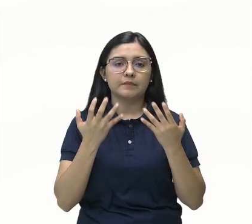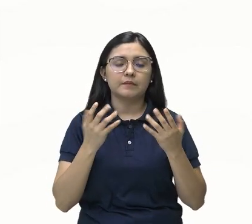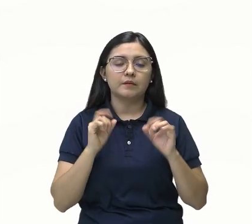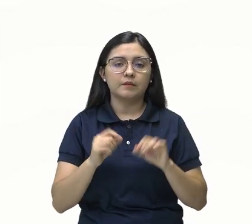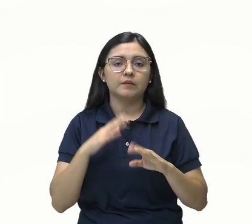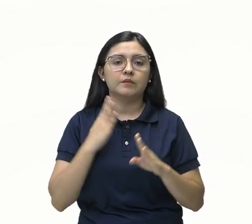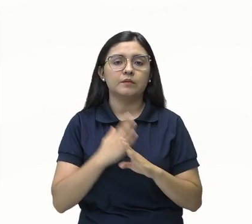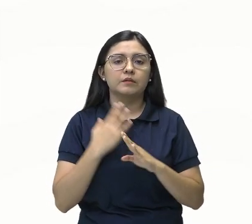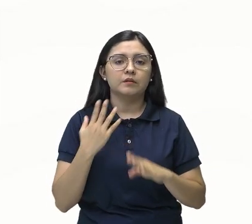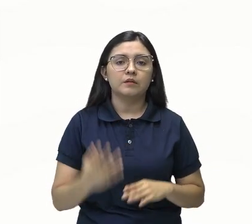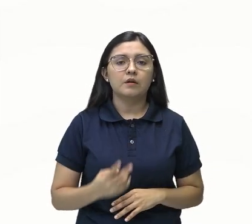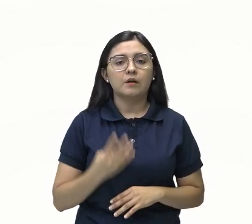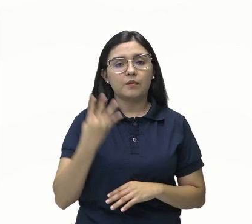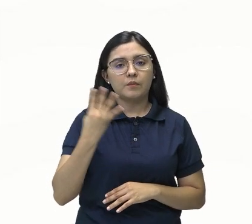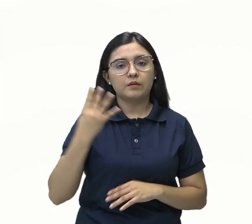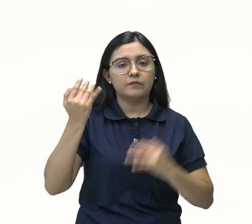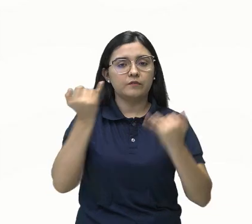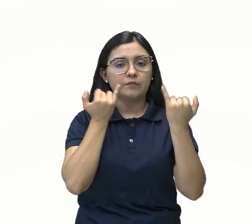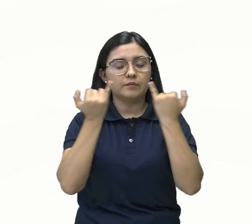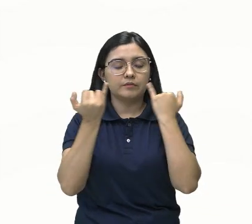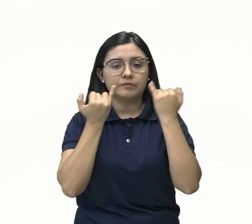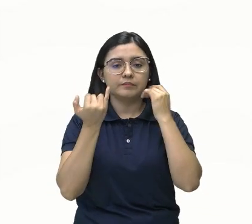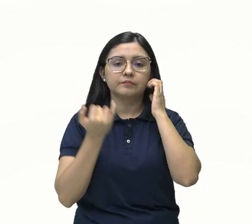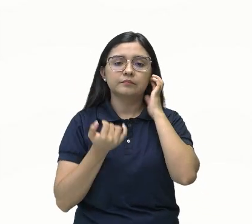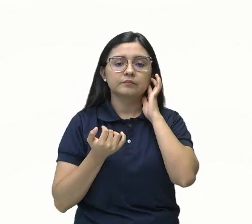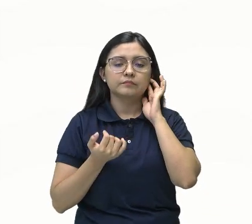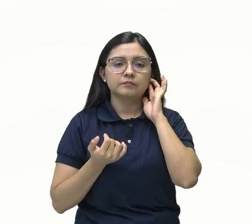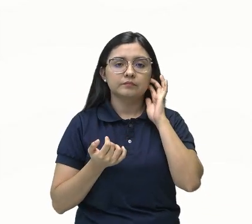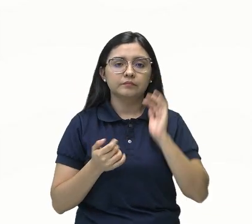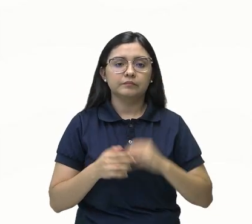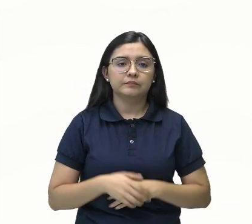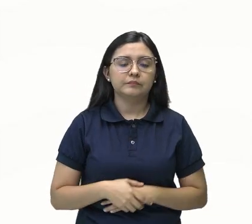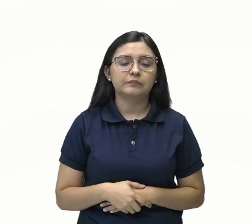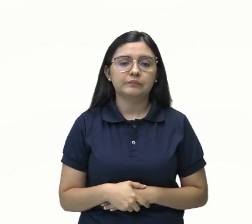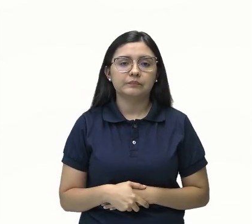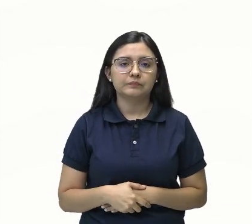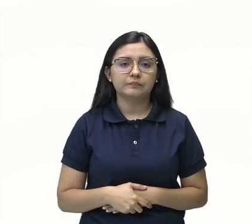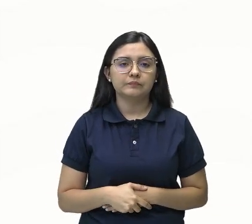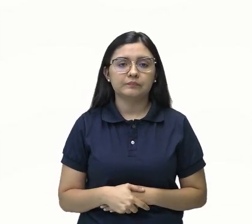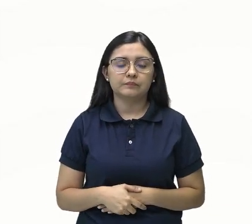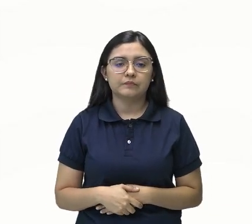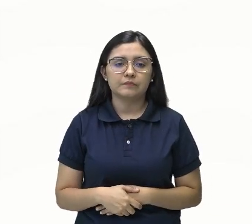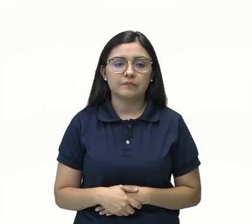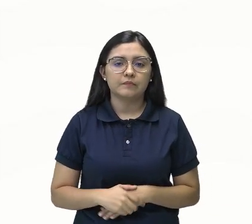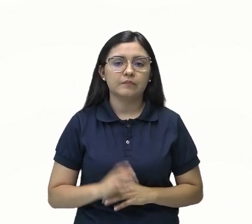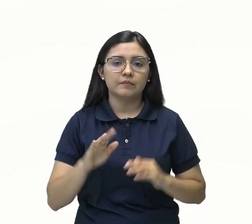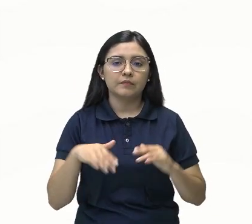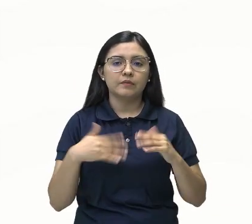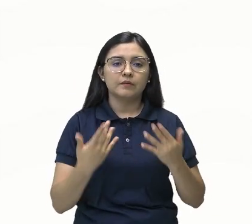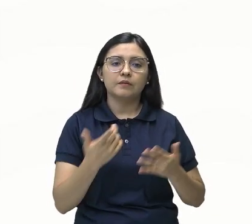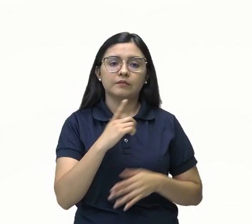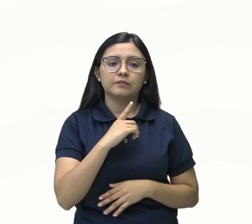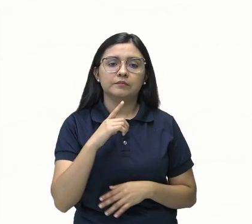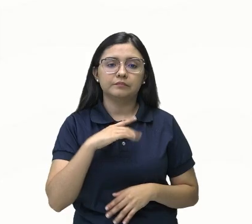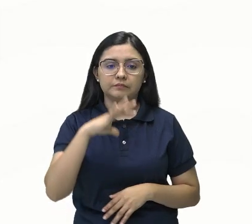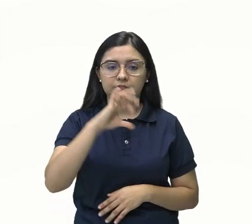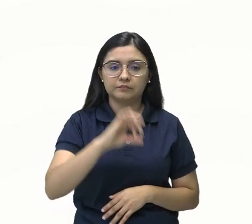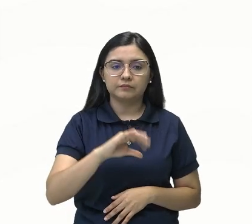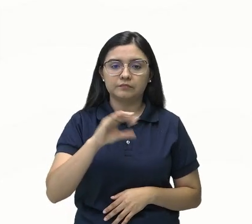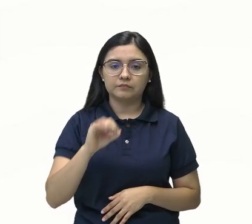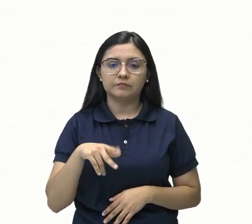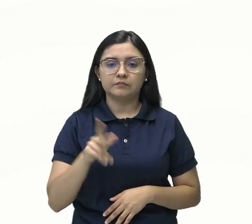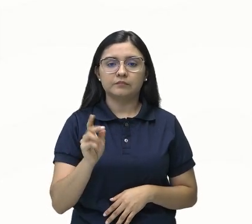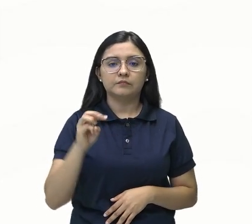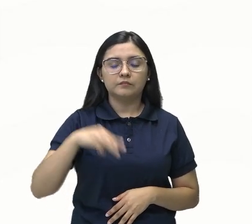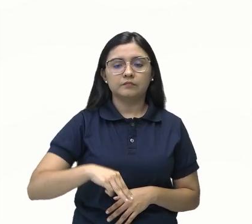a nossa 4ª informação, nosso 4º dado. Tá? Então, a gente tem 90 km por